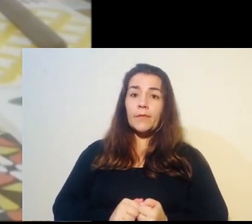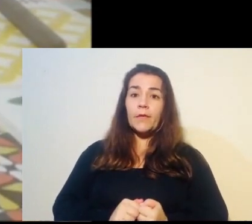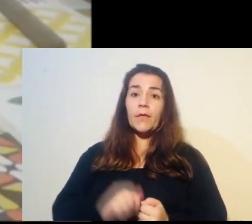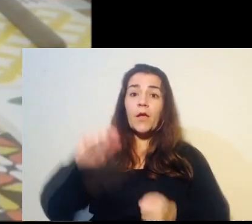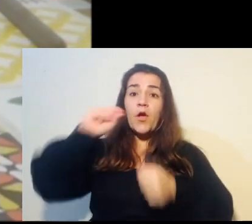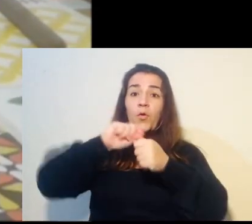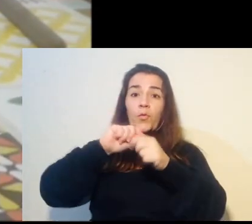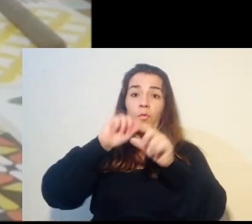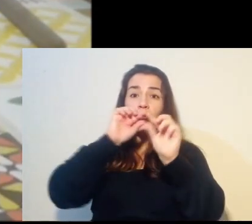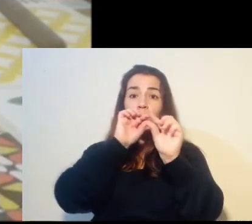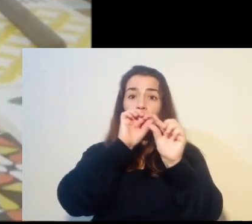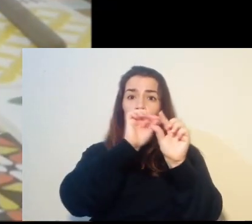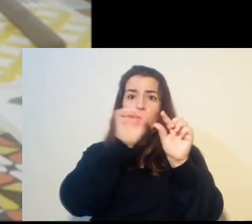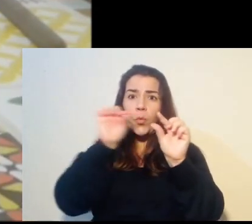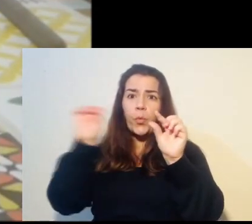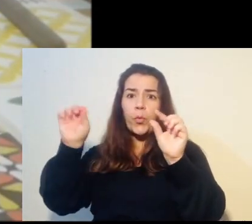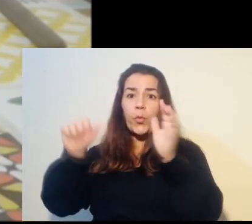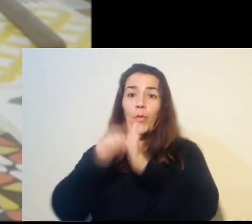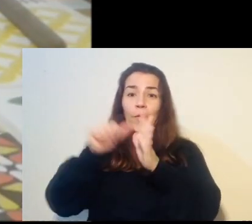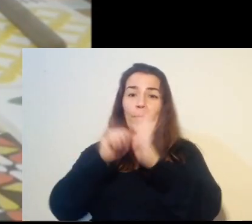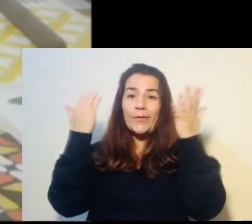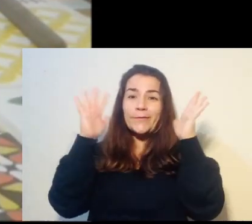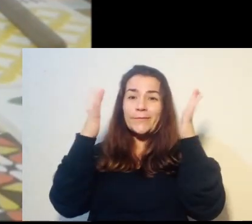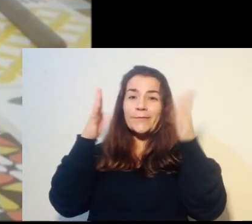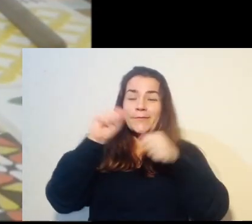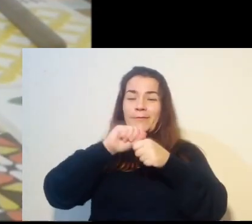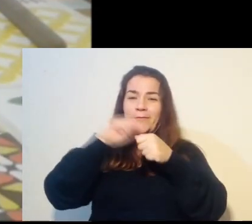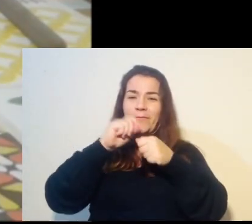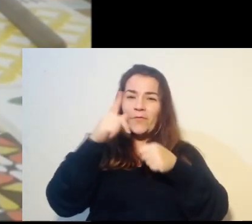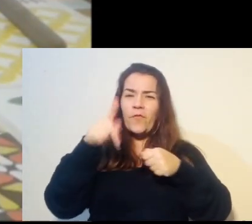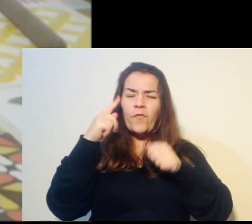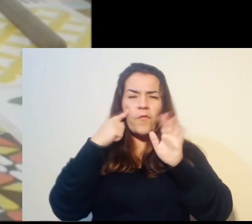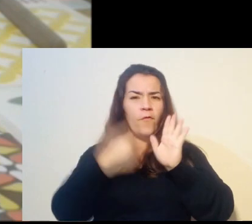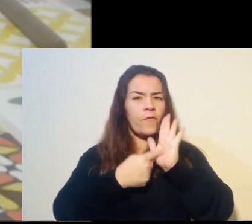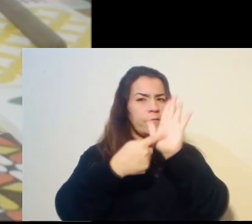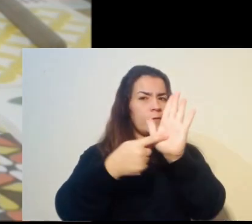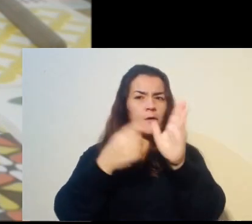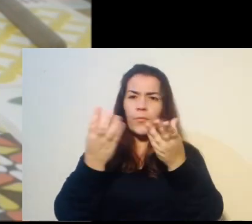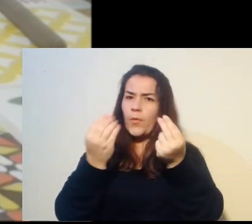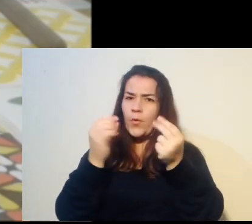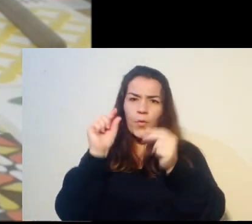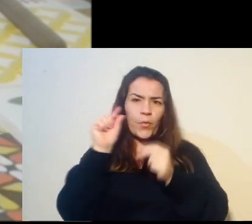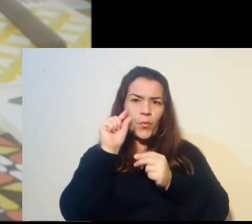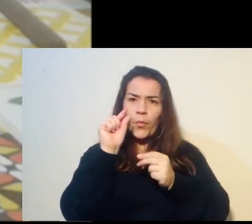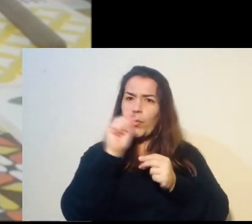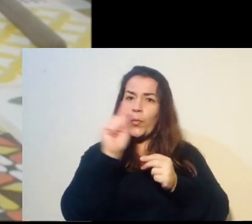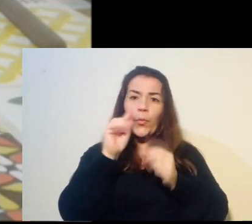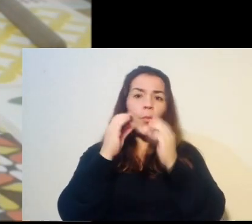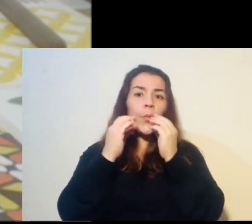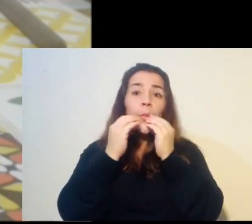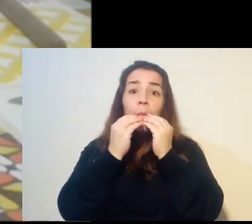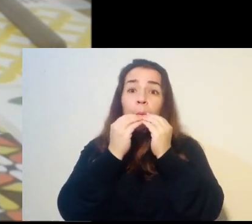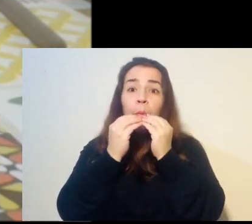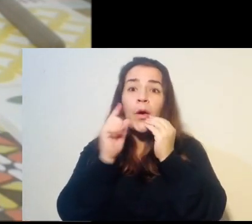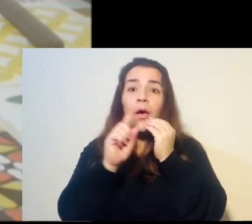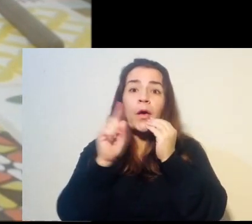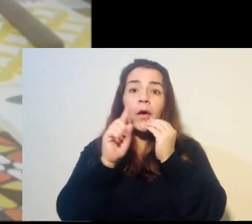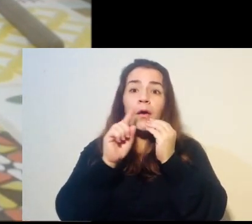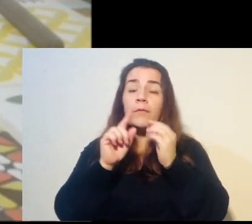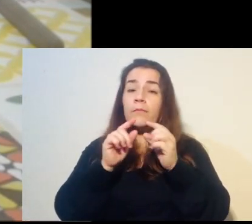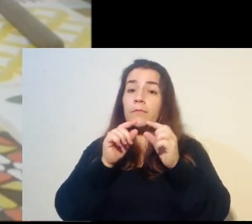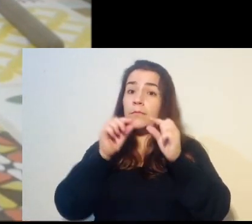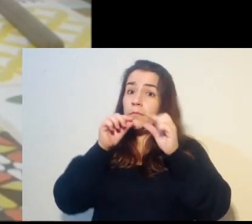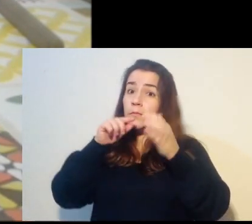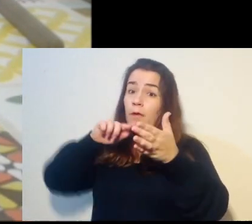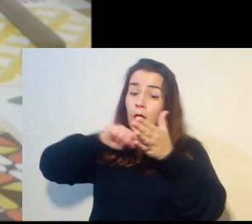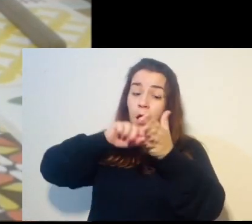bom, furo feito, a gente tem o primeiro furo, que é o furo da embocadura. Vocês podem ver que é um furo muito pequeno, não dá para soprar aqui. Aqui a